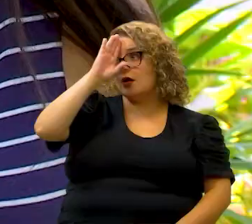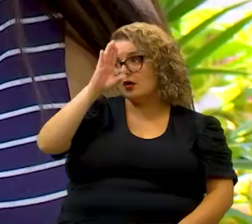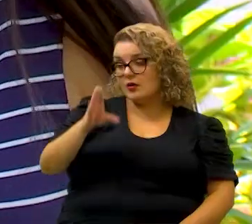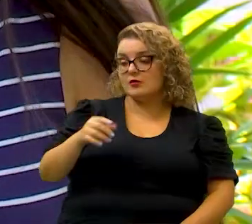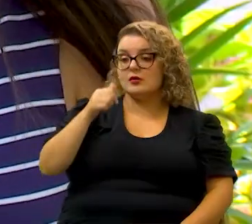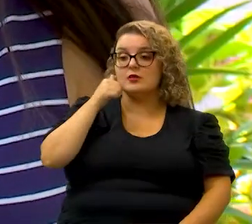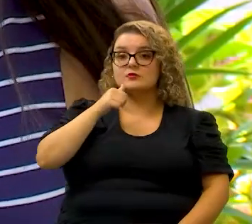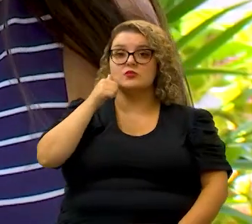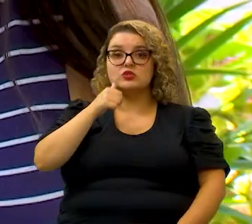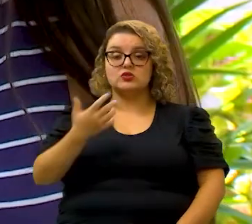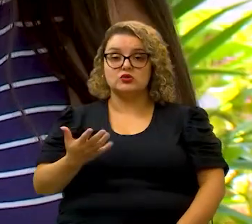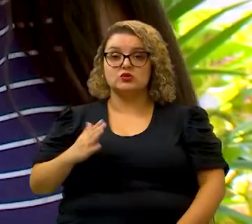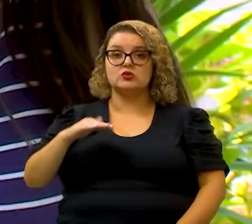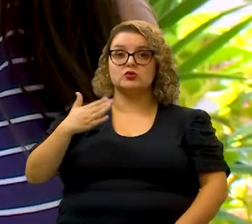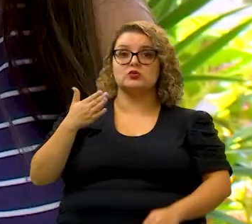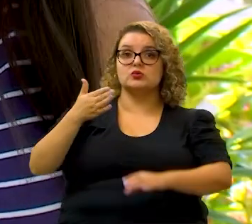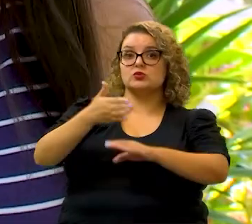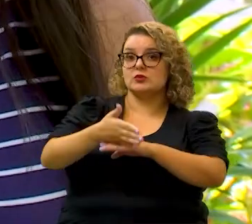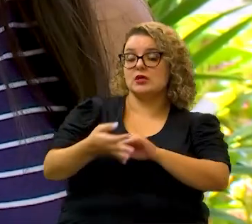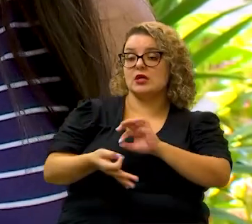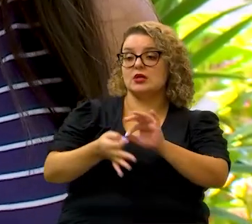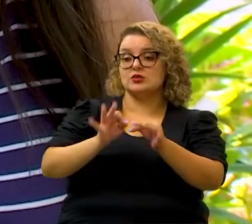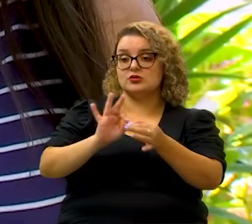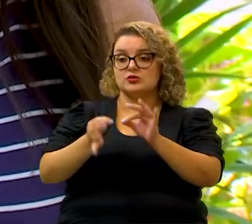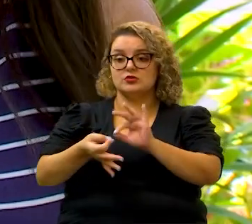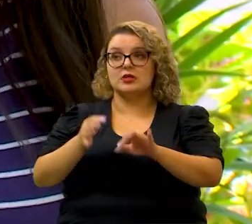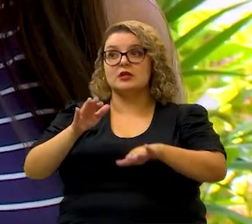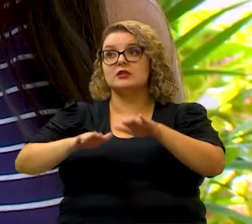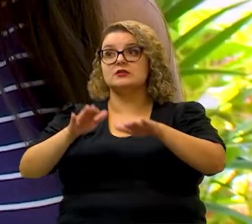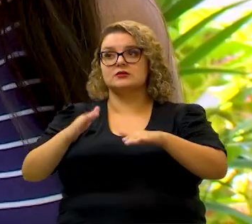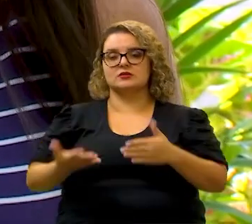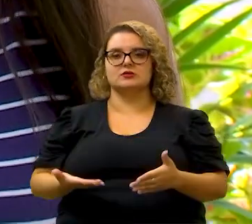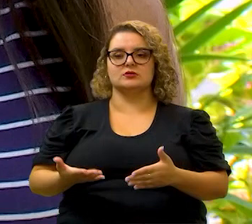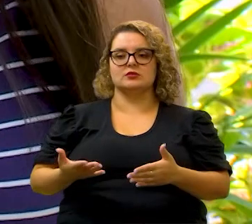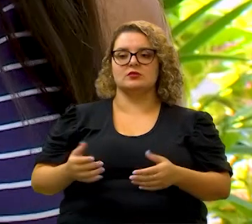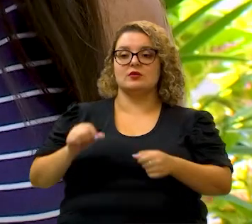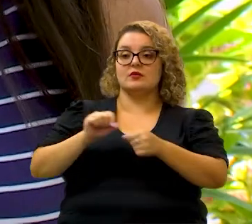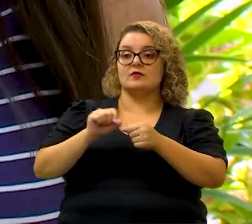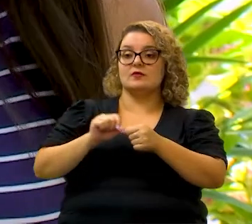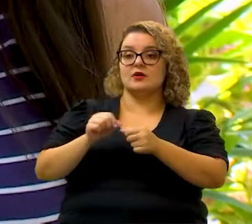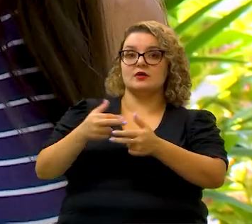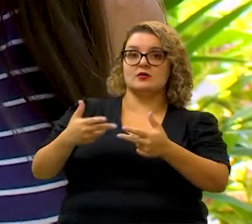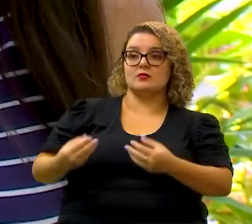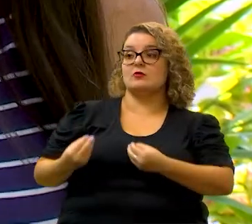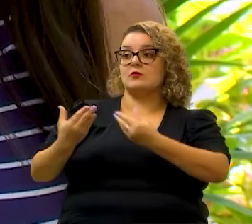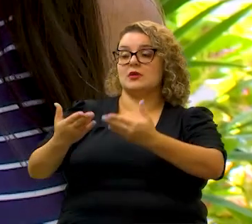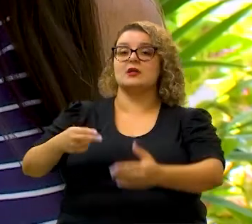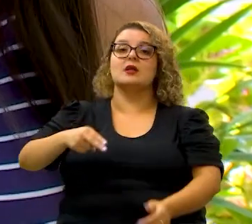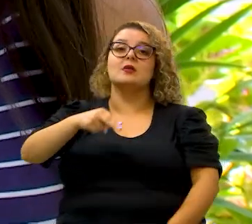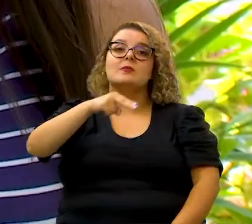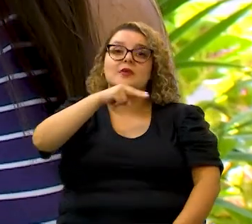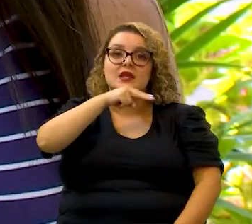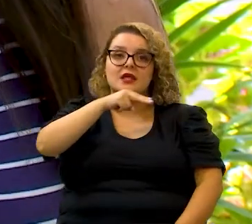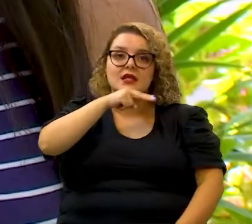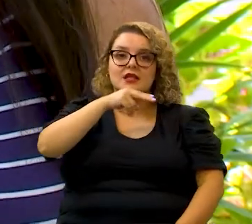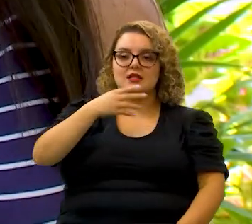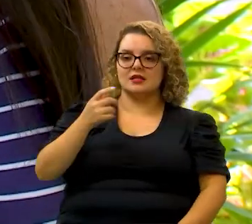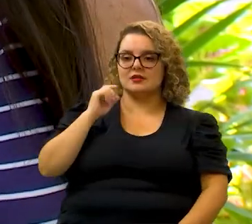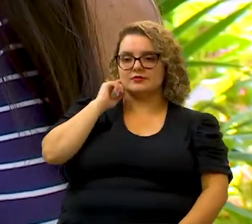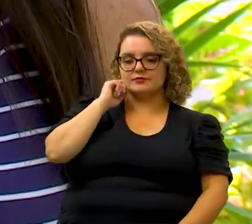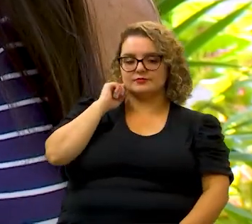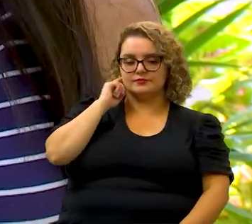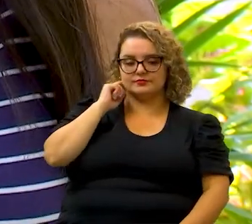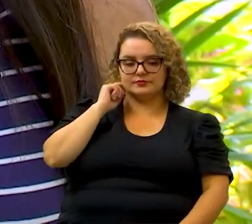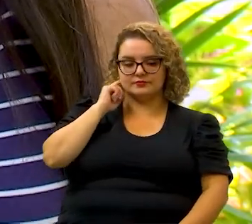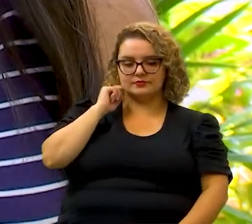dos idosos, principalmente das mulheres, quando elas participam das oficinas, muitas vezes elas confeccionam algo para dar para suas